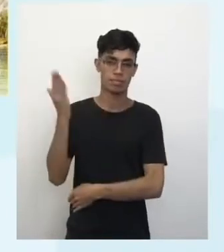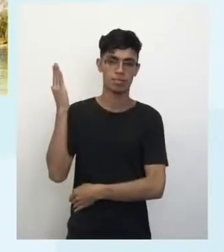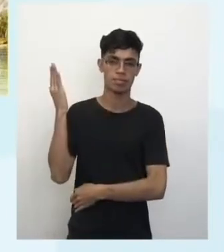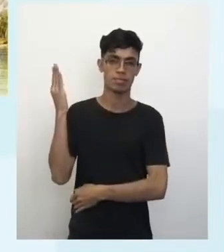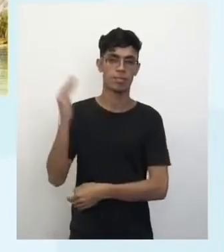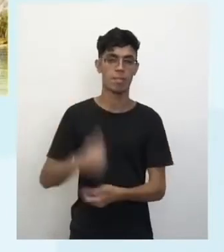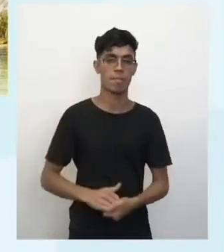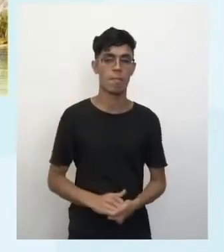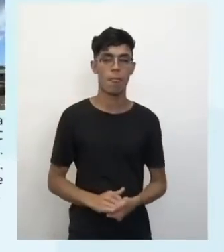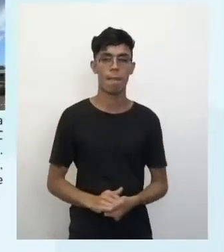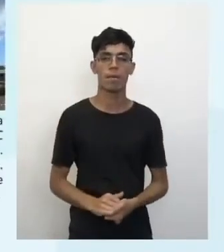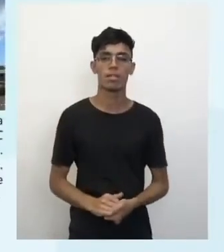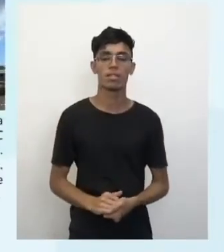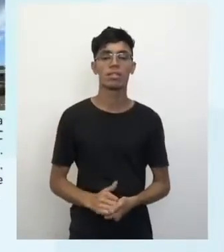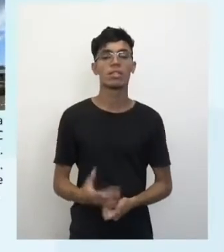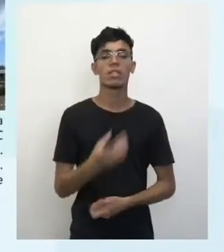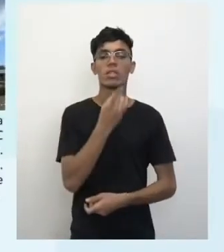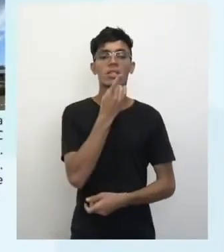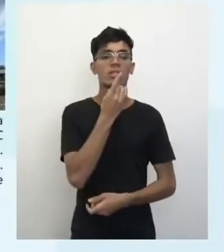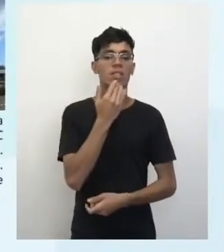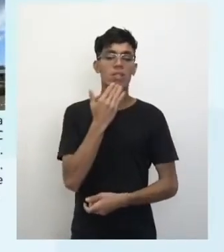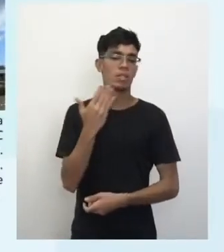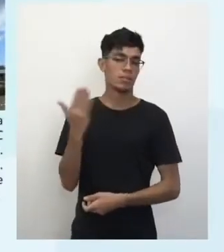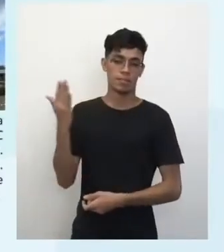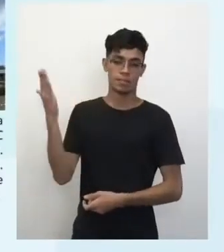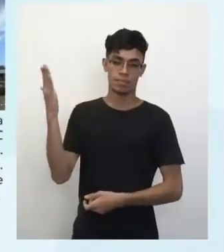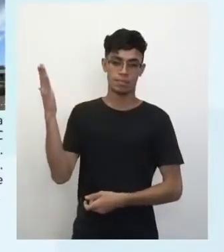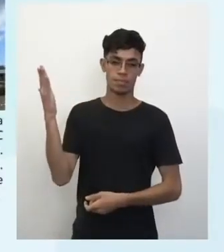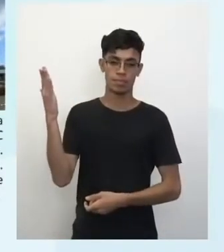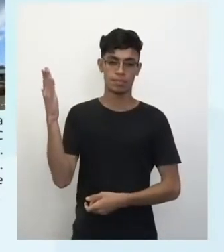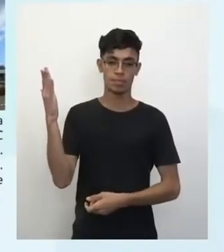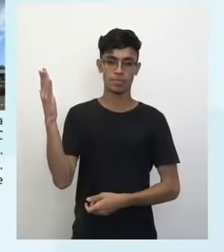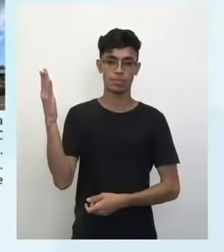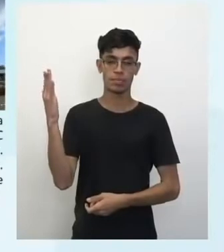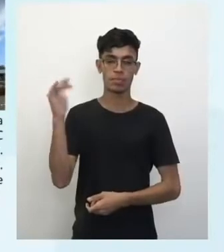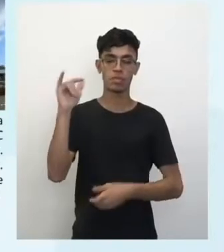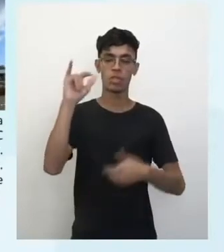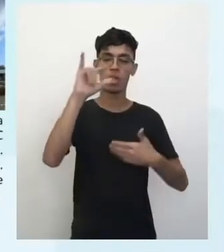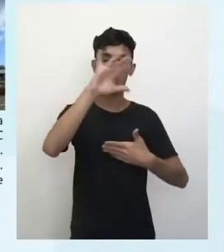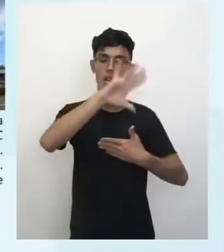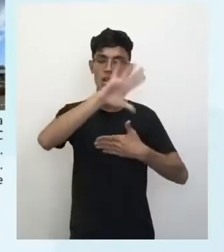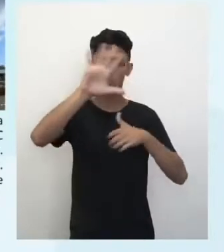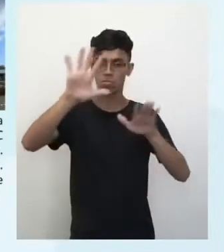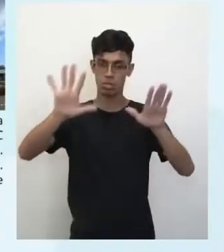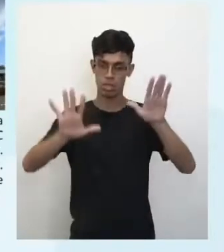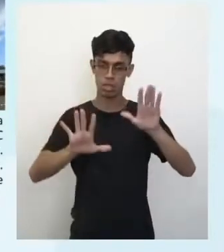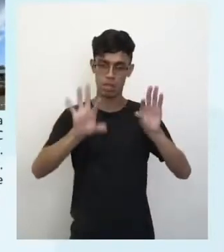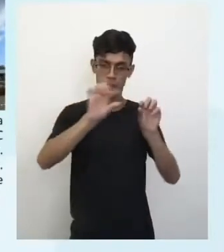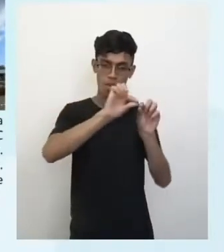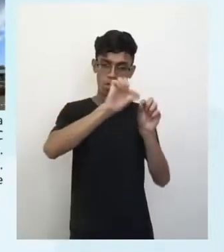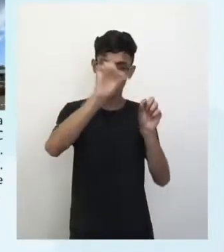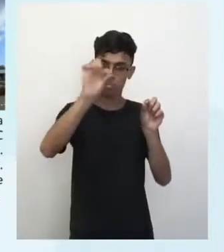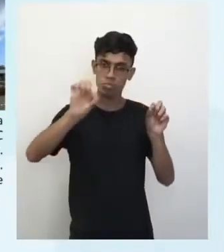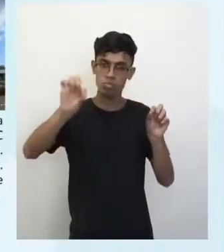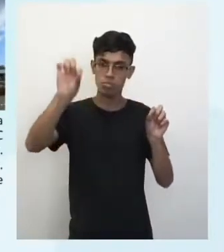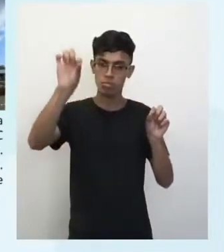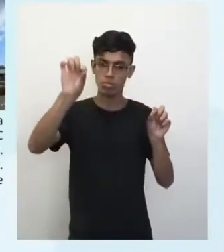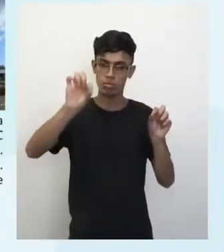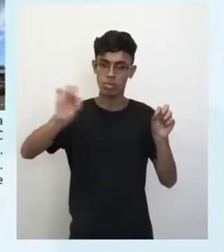Pois bem, e aí o que o Darwin fez? Olha aí, ó, ele fez essa rota que está aparecendo aí no mapa. Esse navio que está ao lado aí é uma réplica